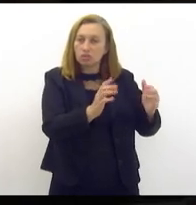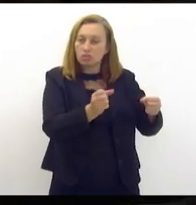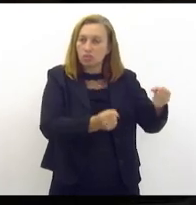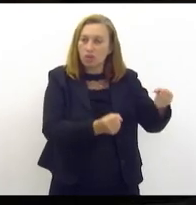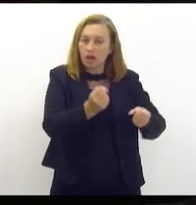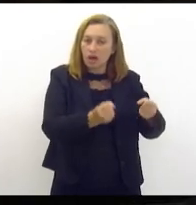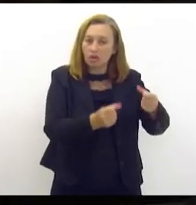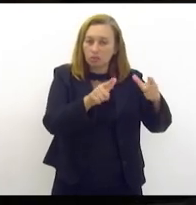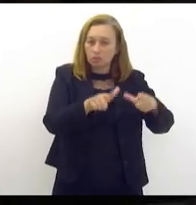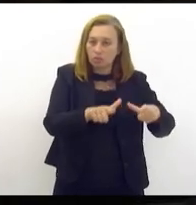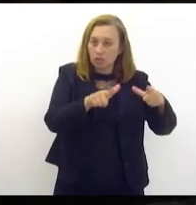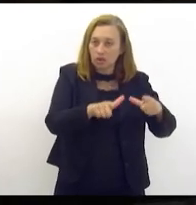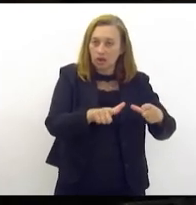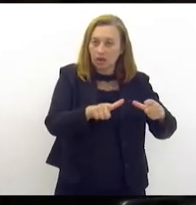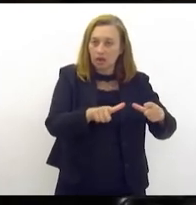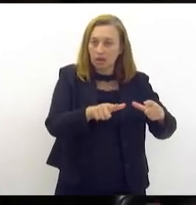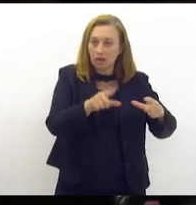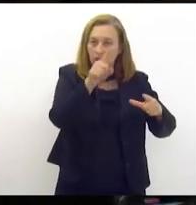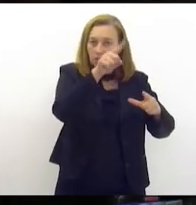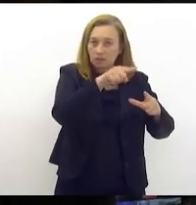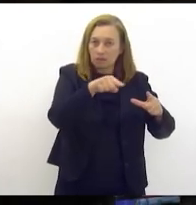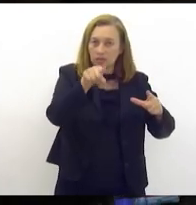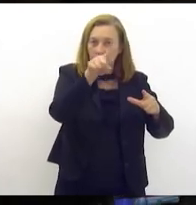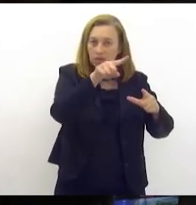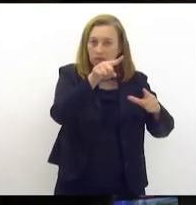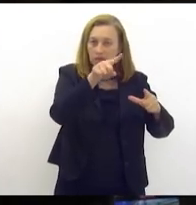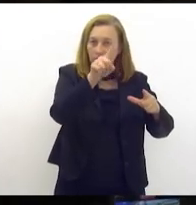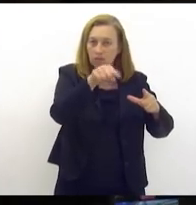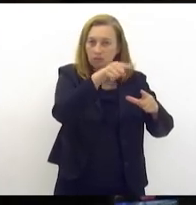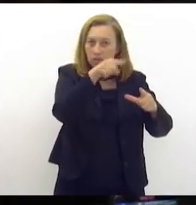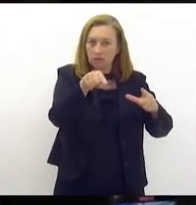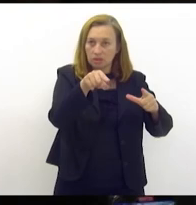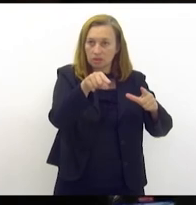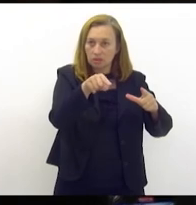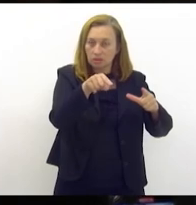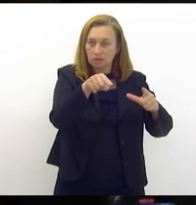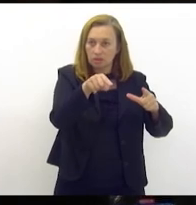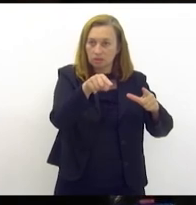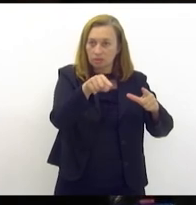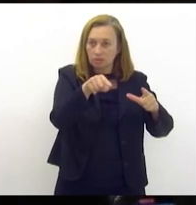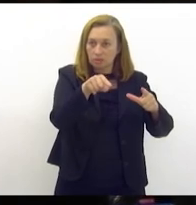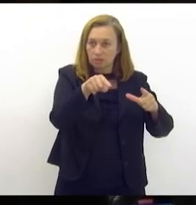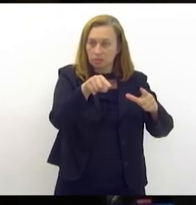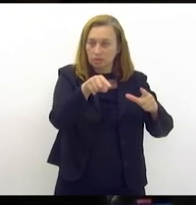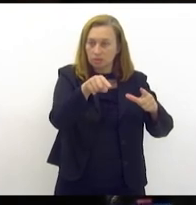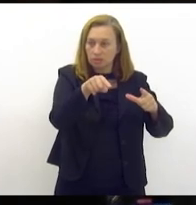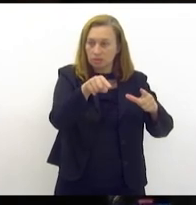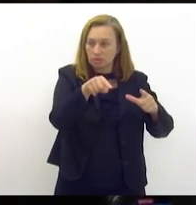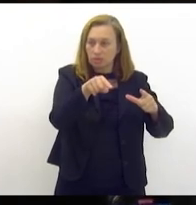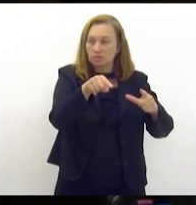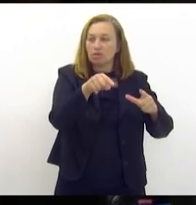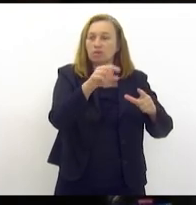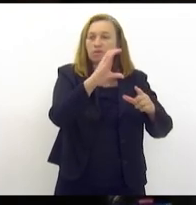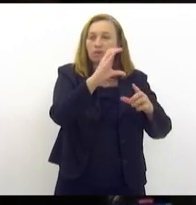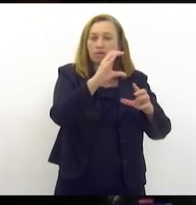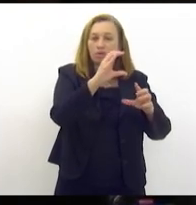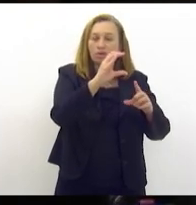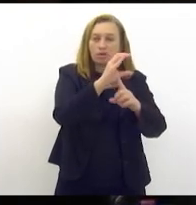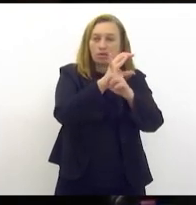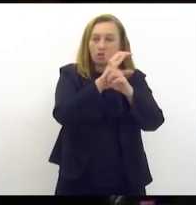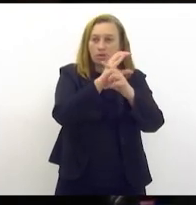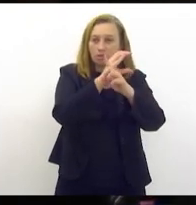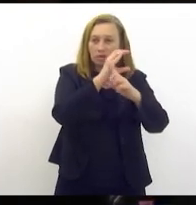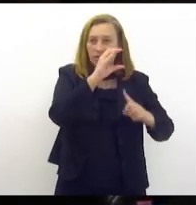escrito, tem um traço só, o P, o E e um traço. Você